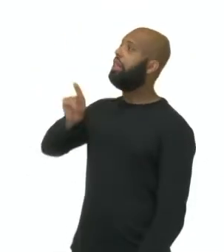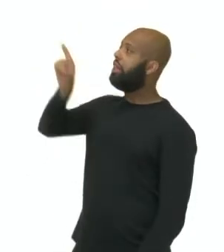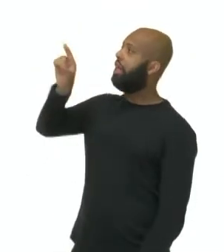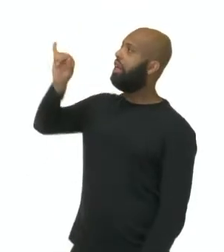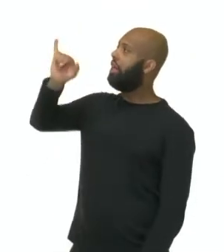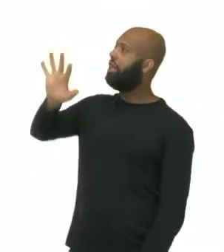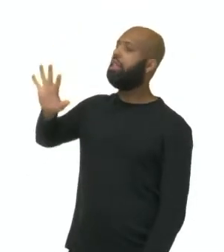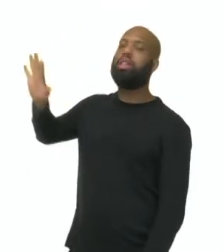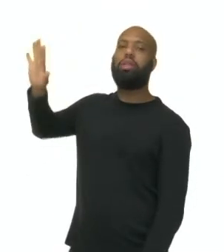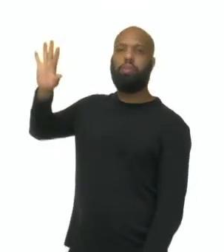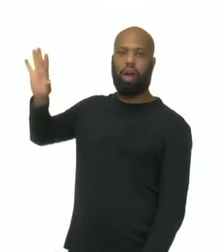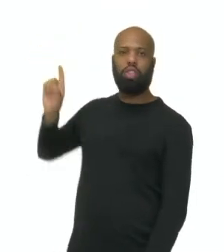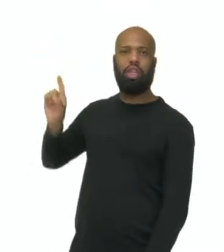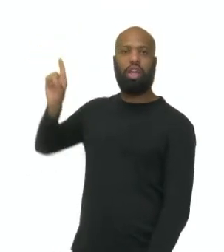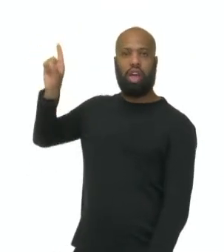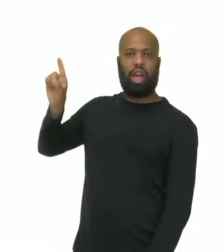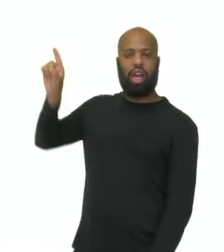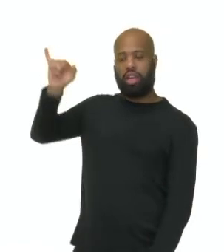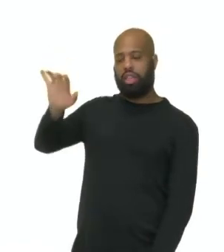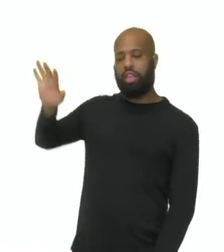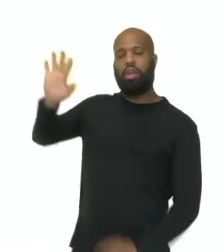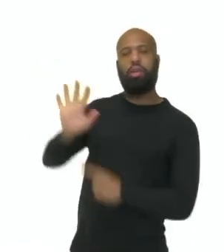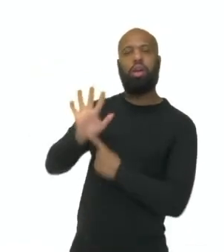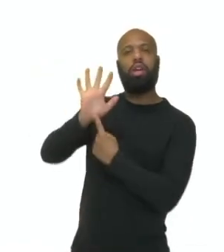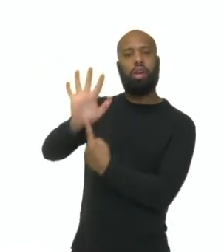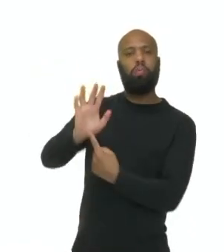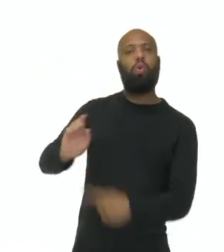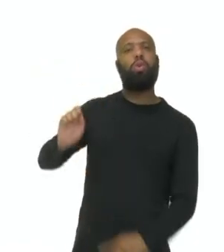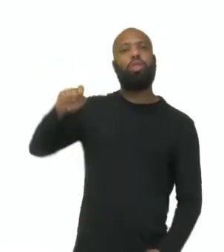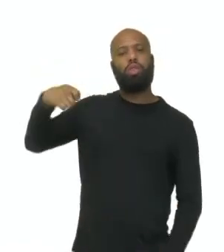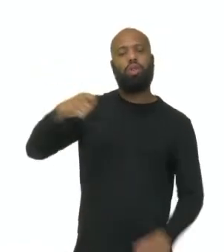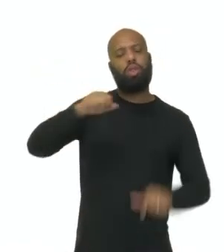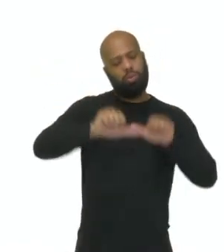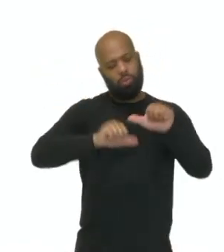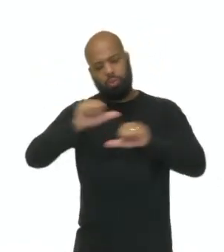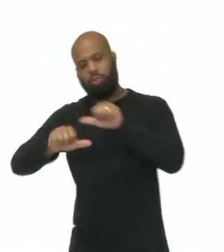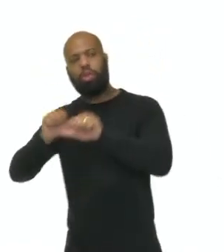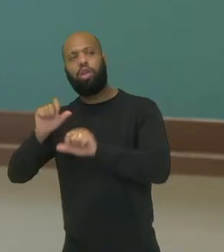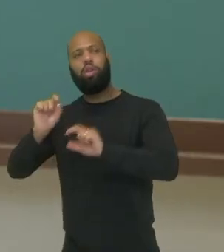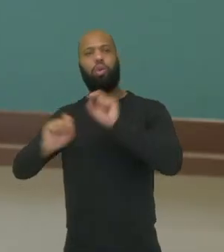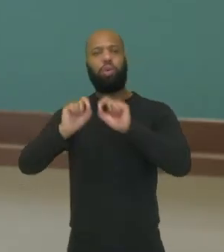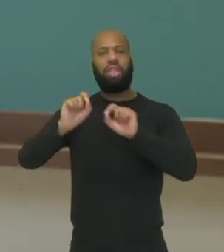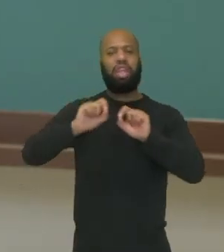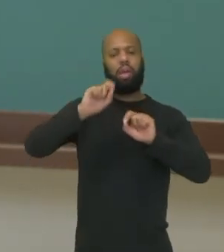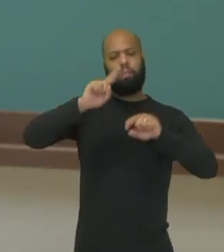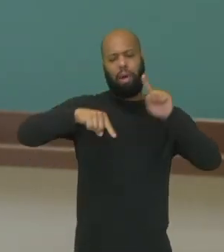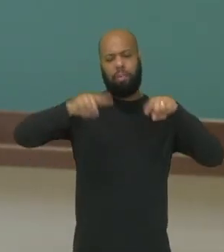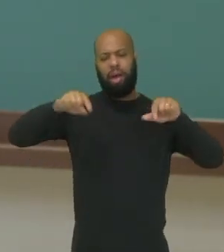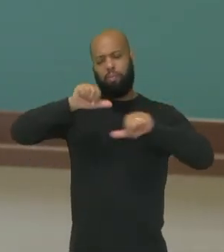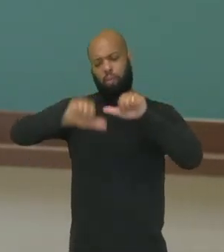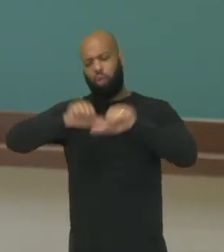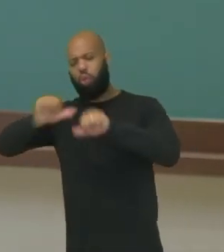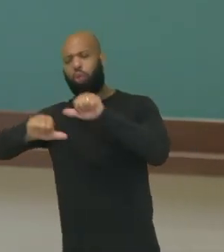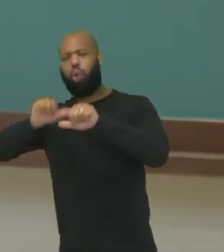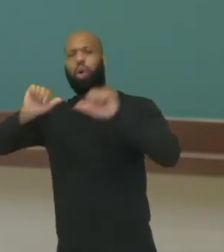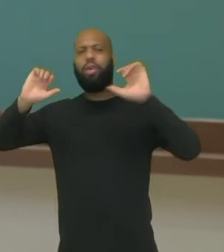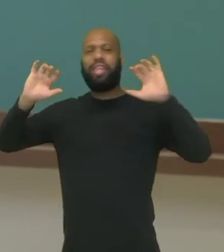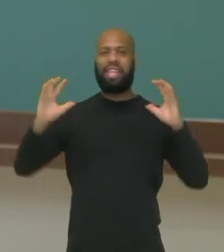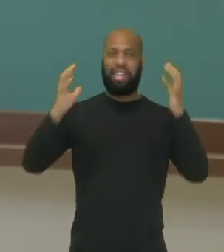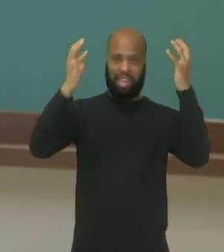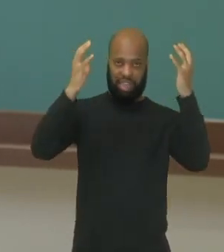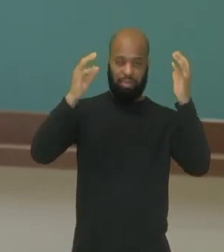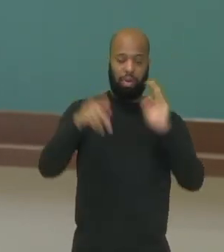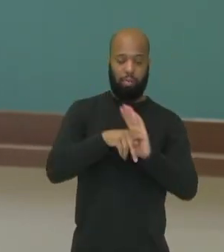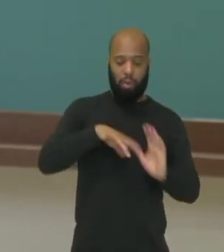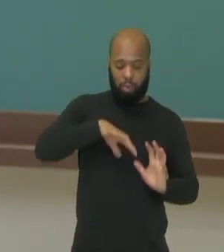né, que retrata para nós essa mudança, que trata-se de alterações no clima, né, o clima